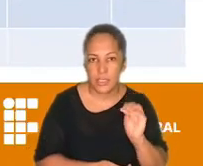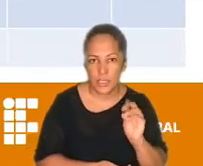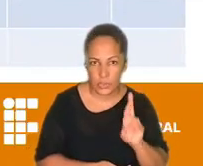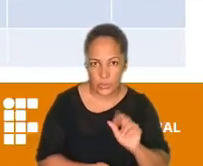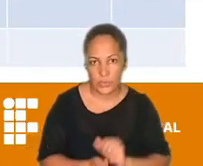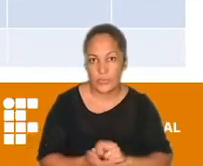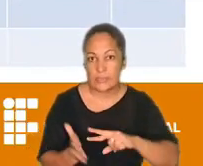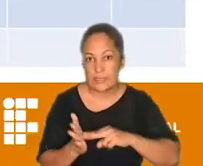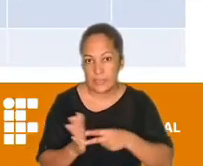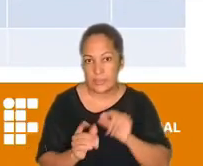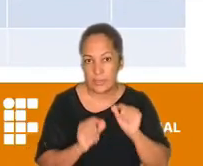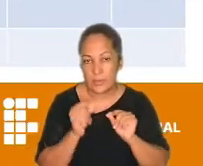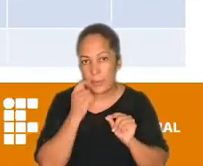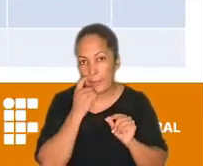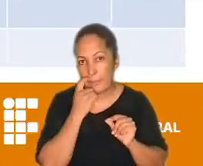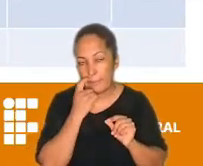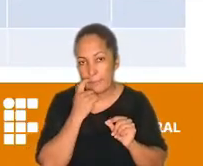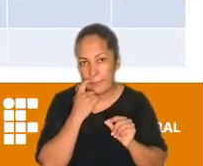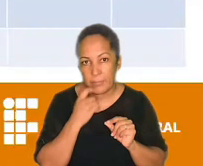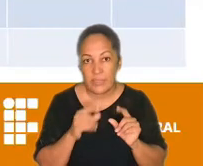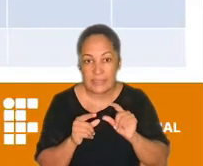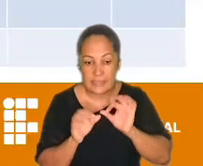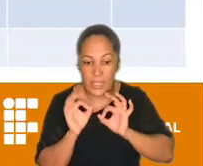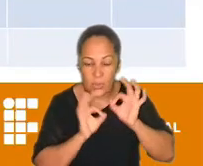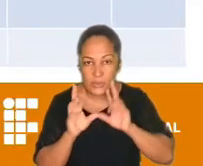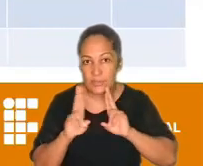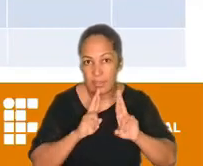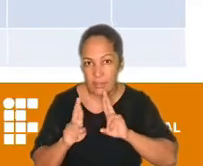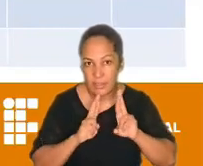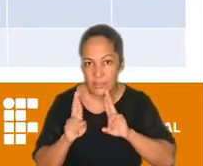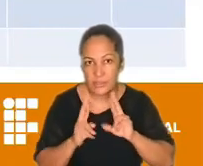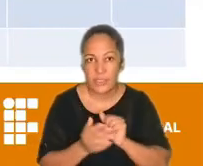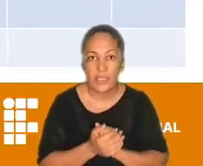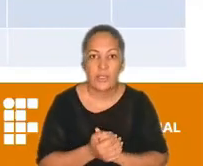Jackson está amarrado, está relacionado com o registro